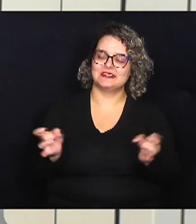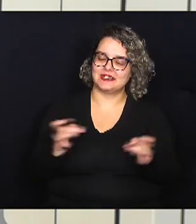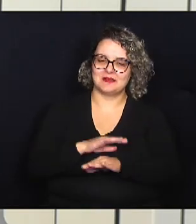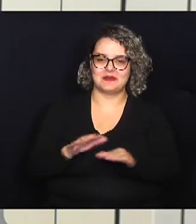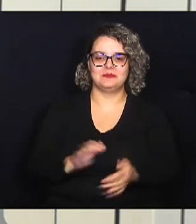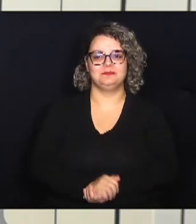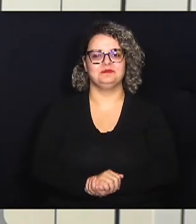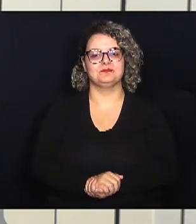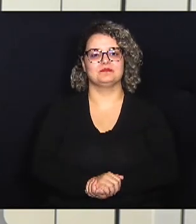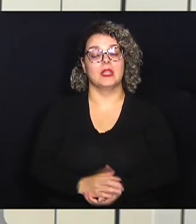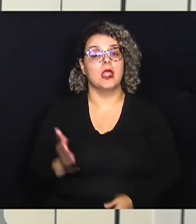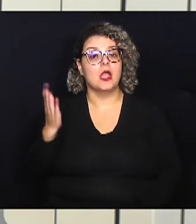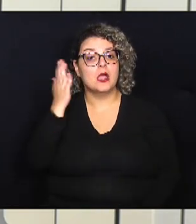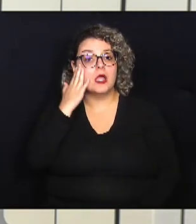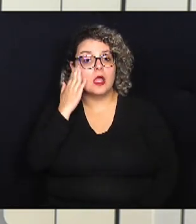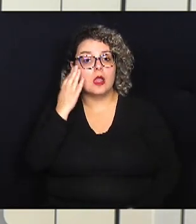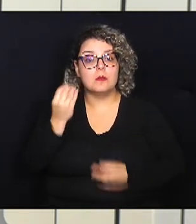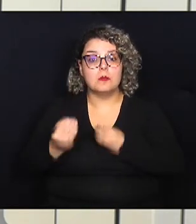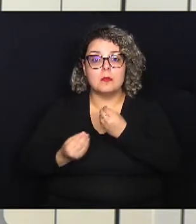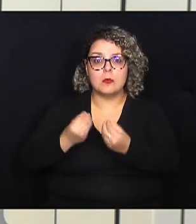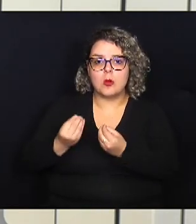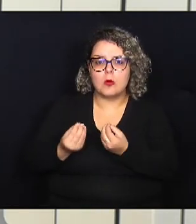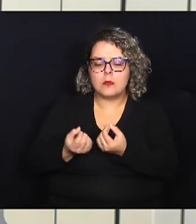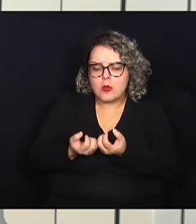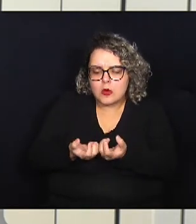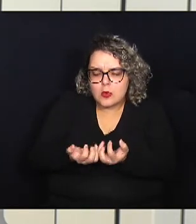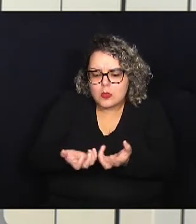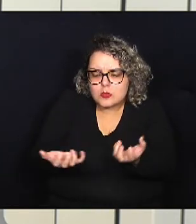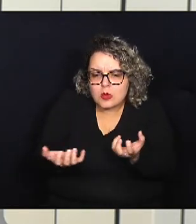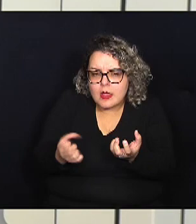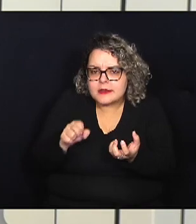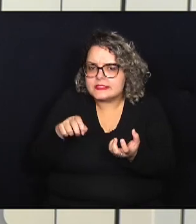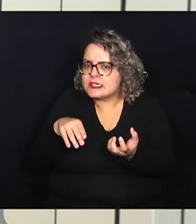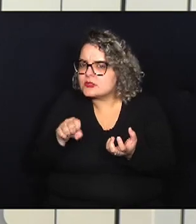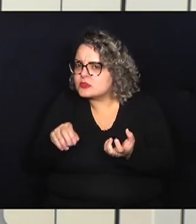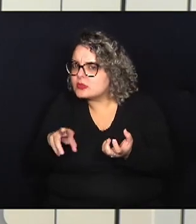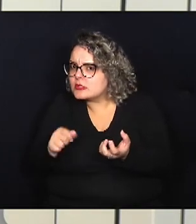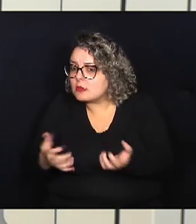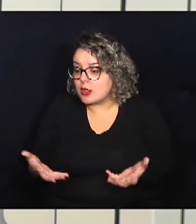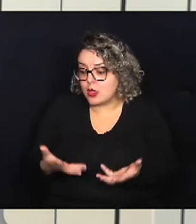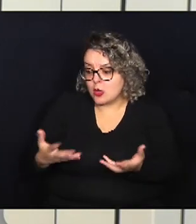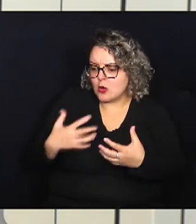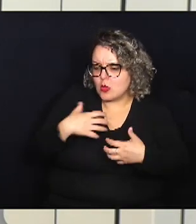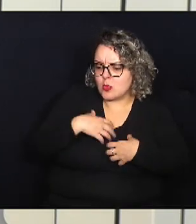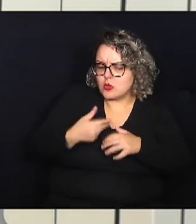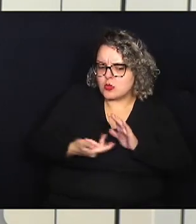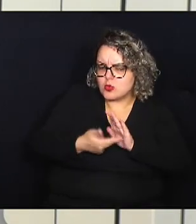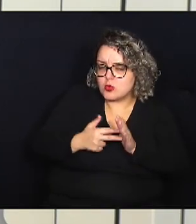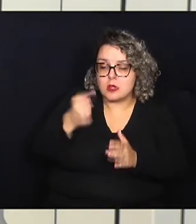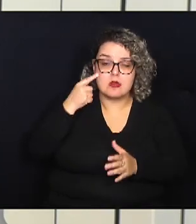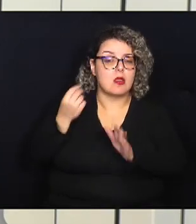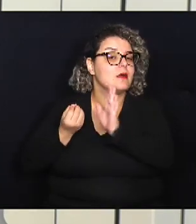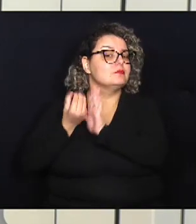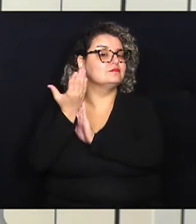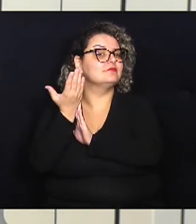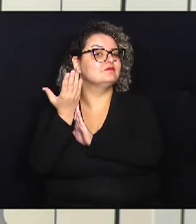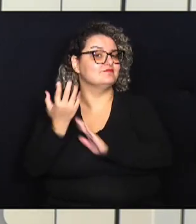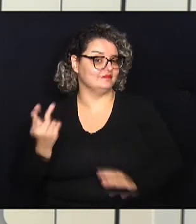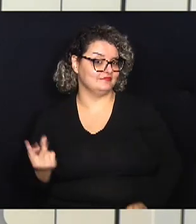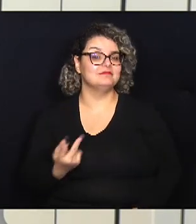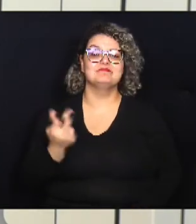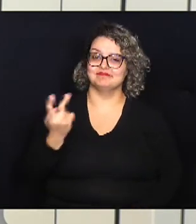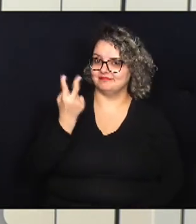saiba agora como um jardim sensorial pode estimular os sentidos, a criatividade e os valores